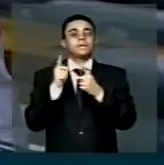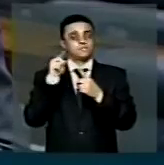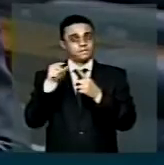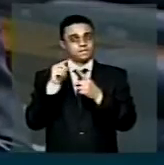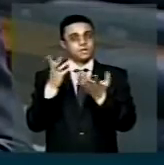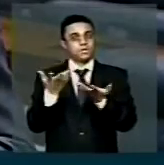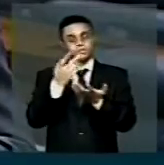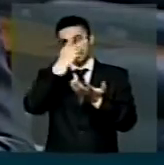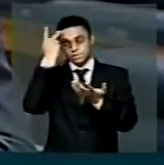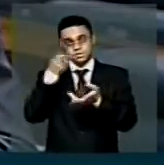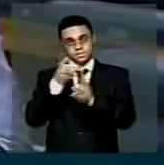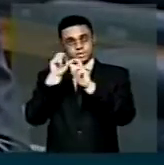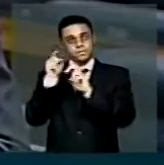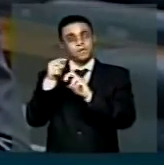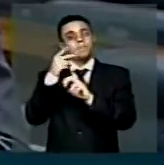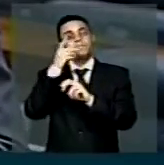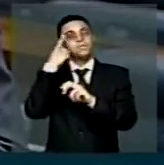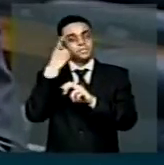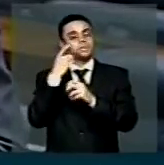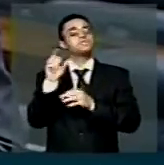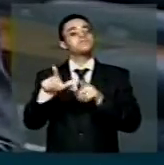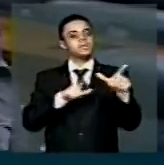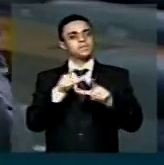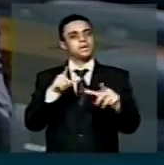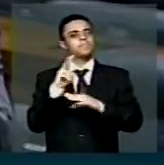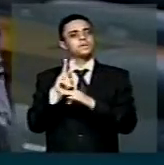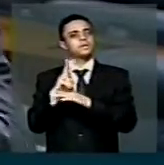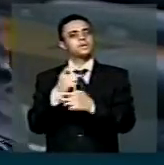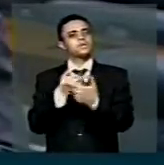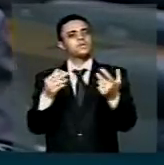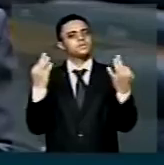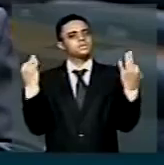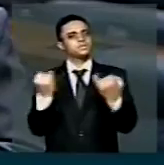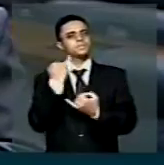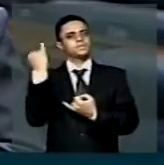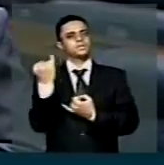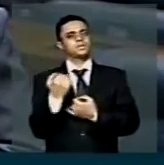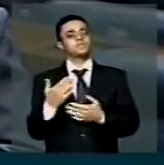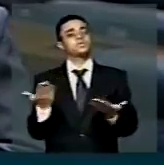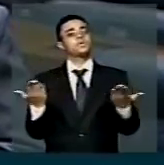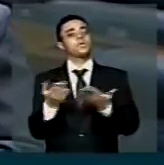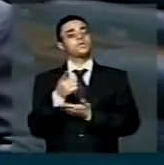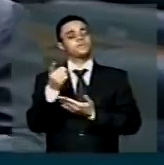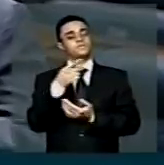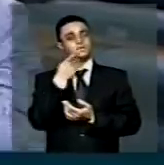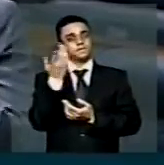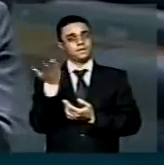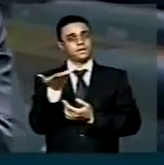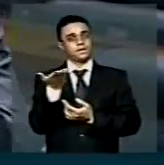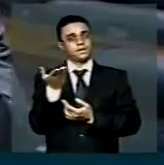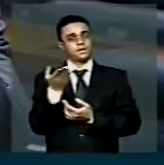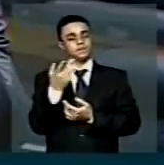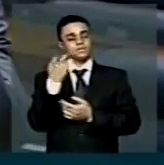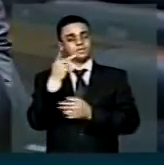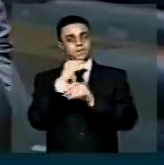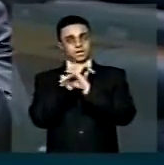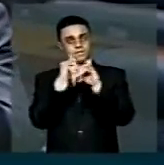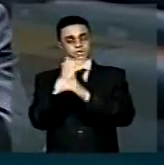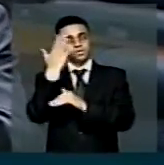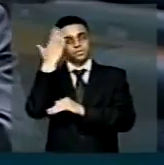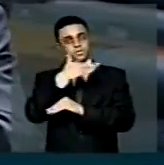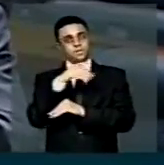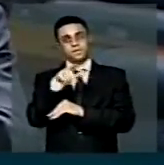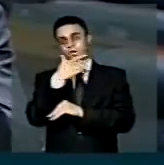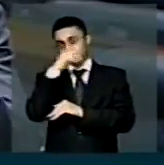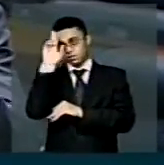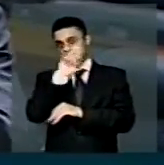atuante, que defende causas importantes. E hoje o senhor vem aqui no seu discurso provar que o senhor não se